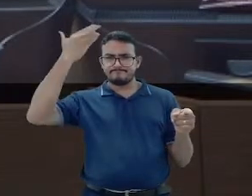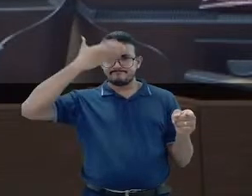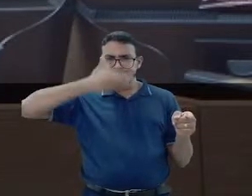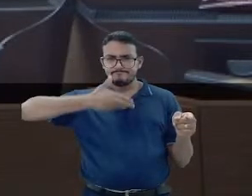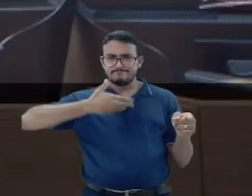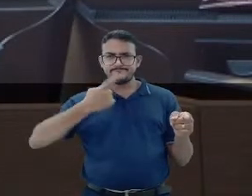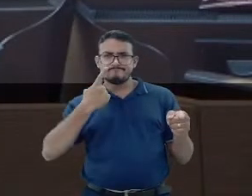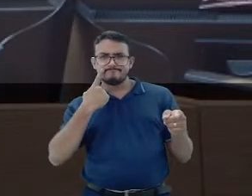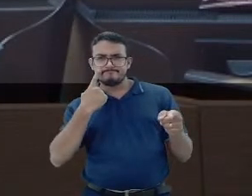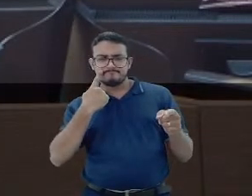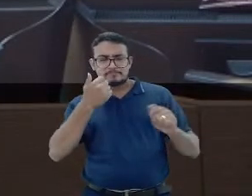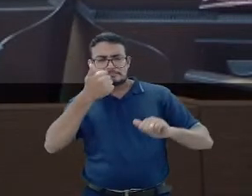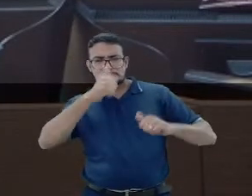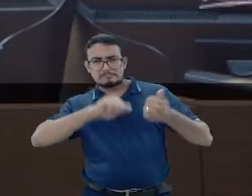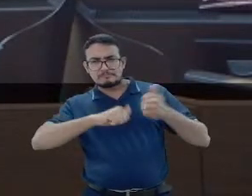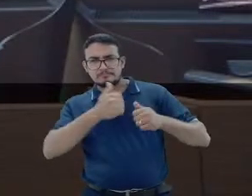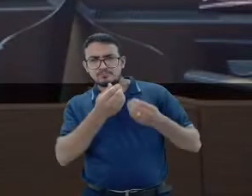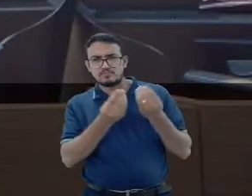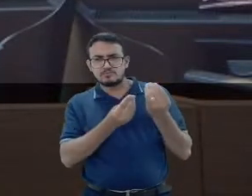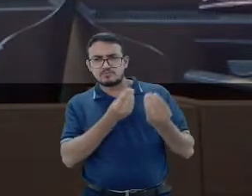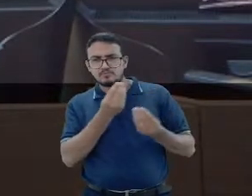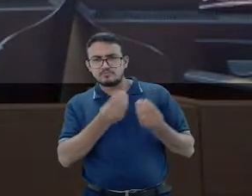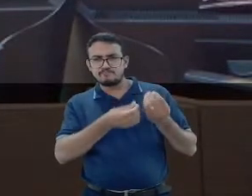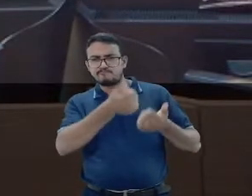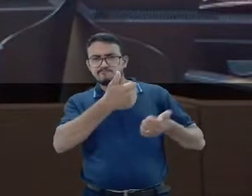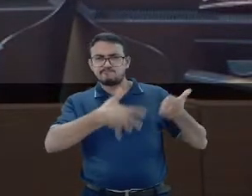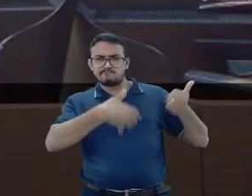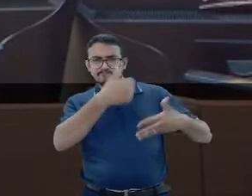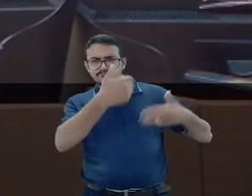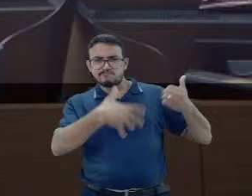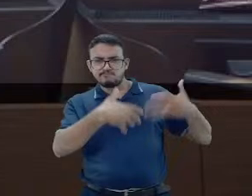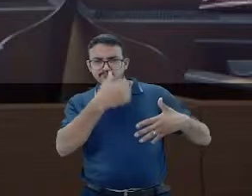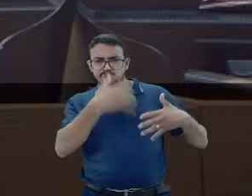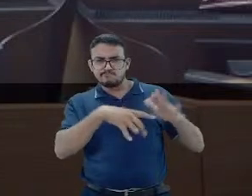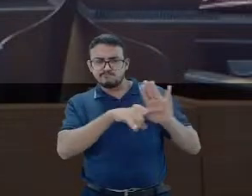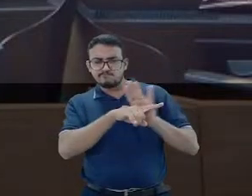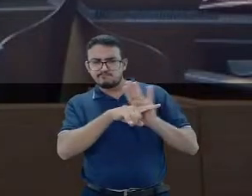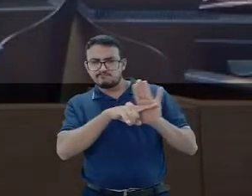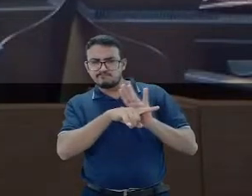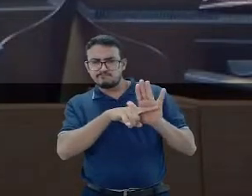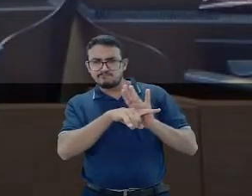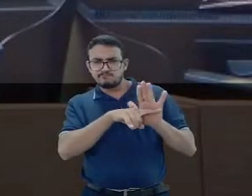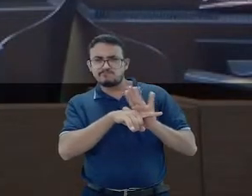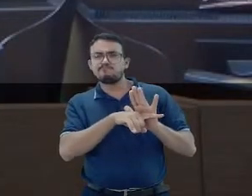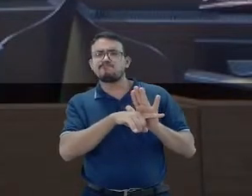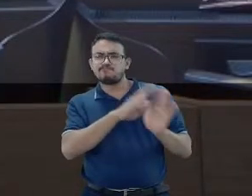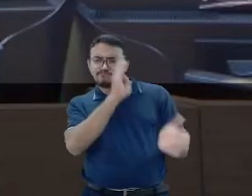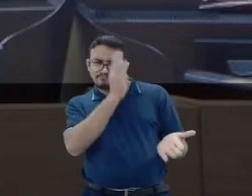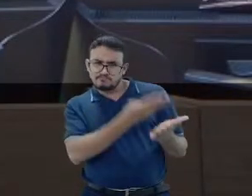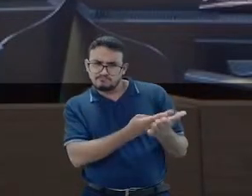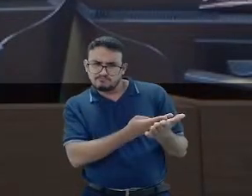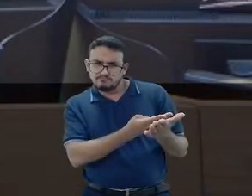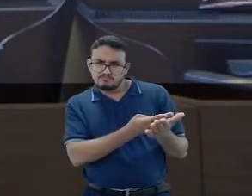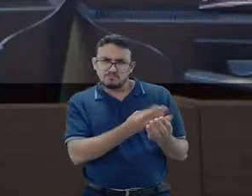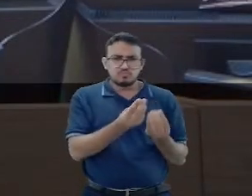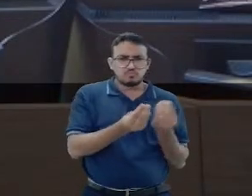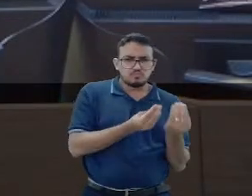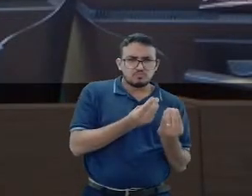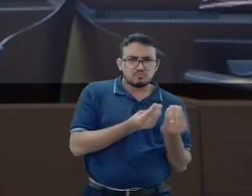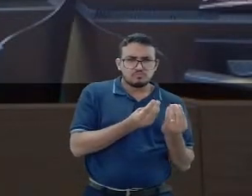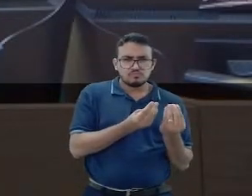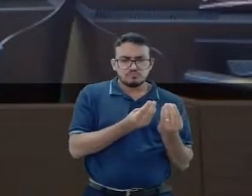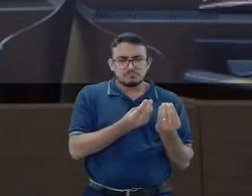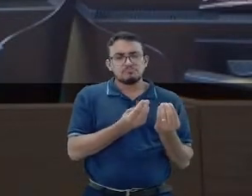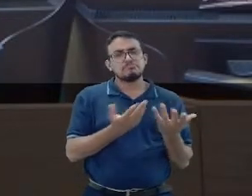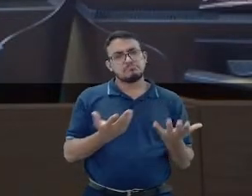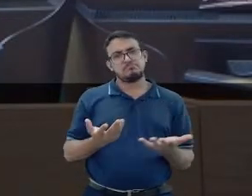de avaliar a qualidade das declarações e, com isso, estabeleceu o grau de credibilidade. Nesse